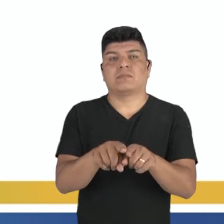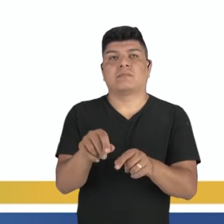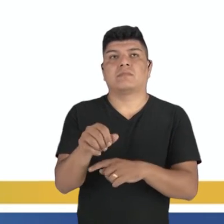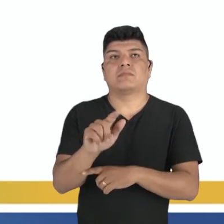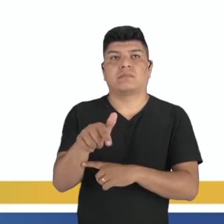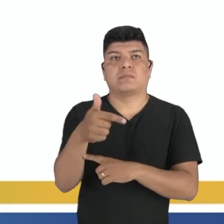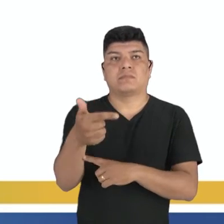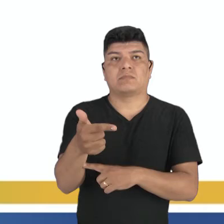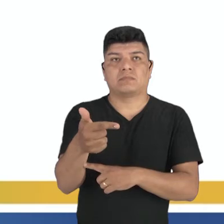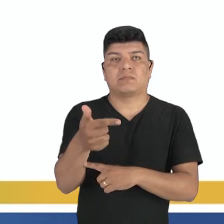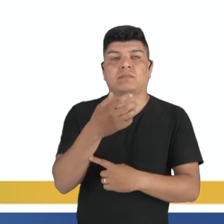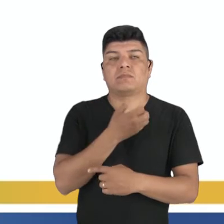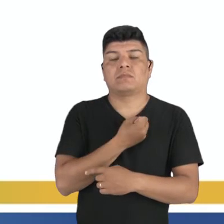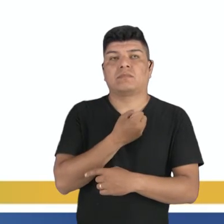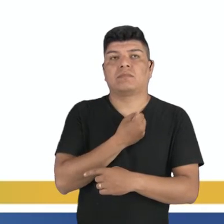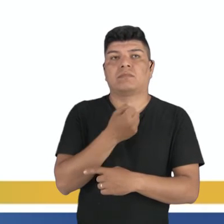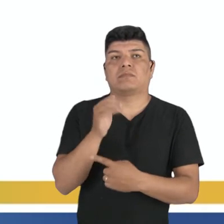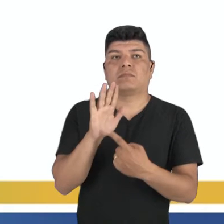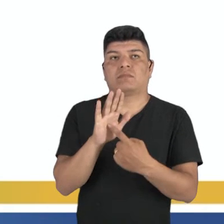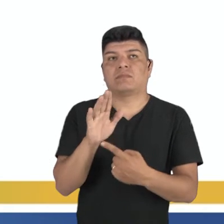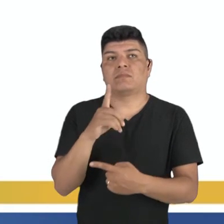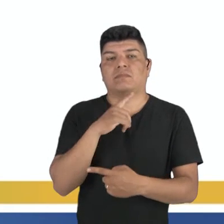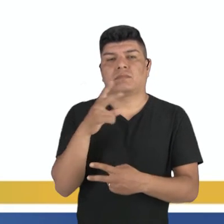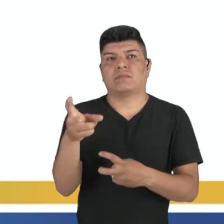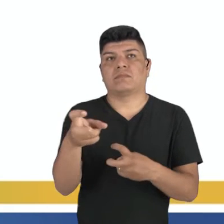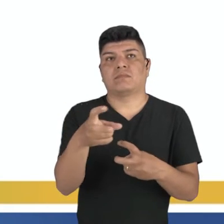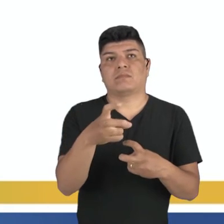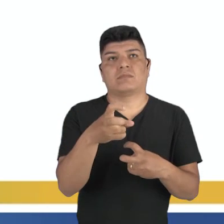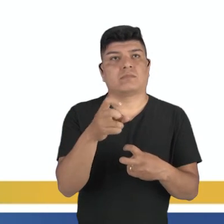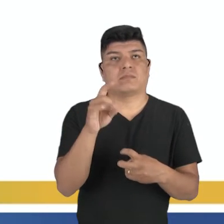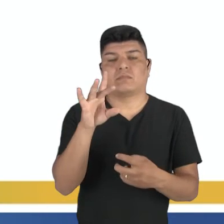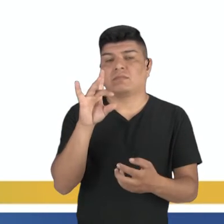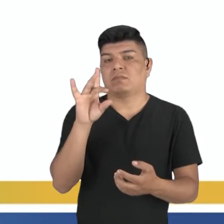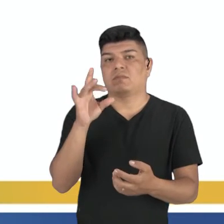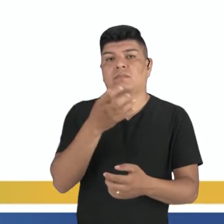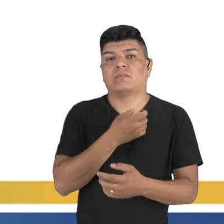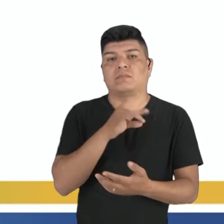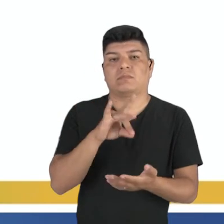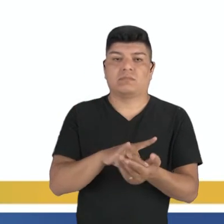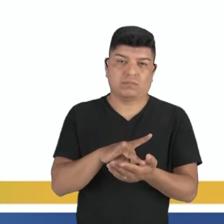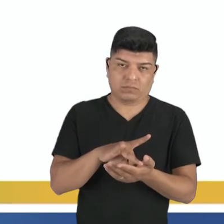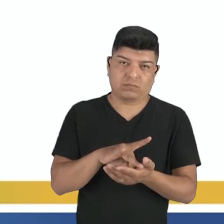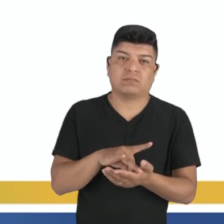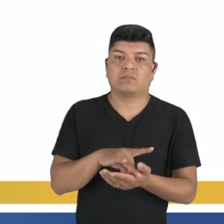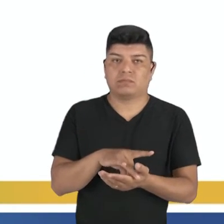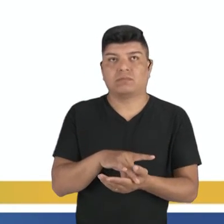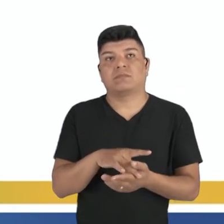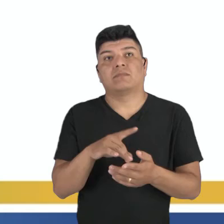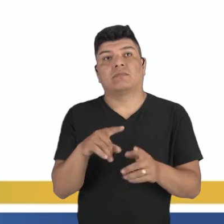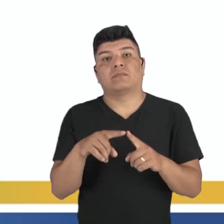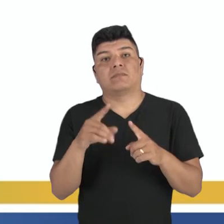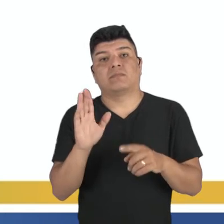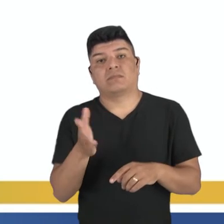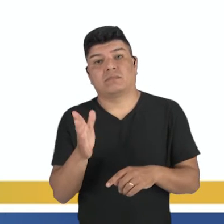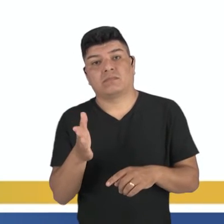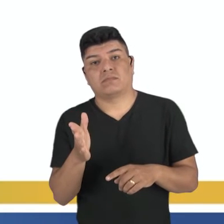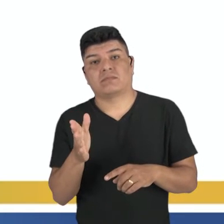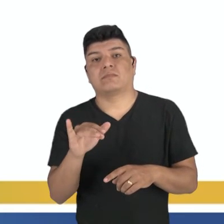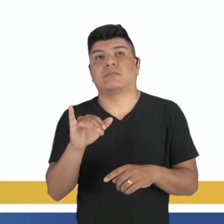Já o próximo número apresentado, perceba, né, que ele é apenas um número real, né, já que ele é um